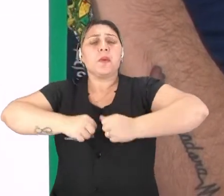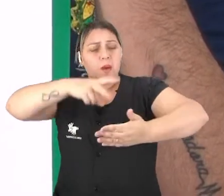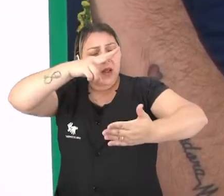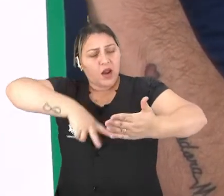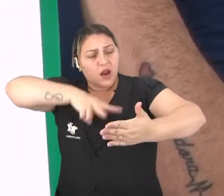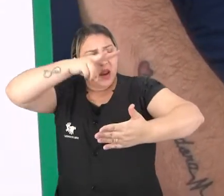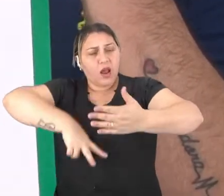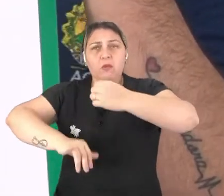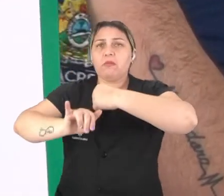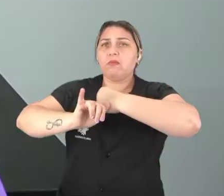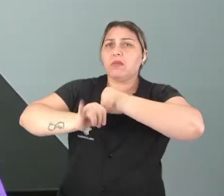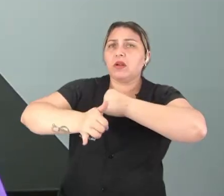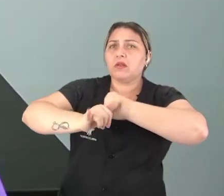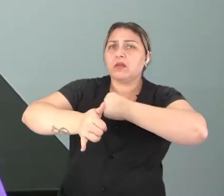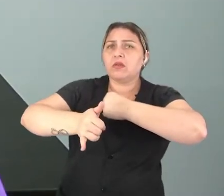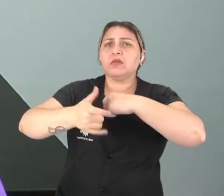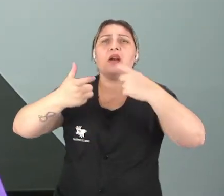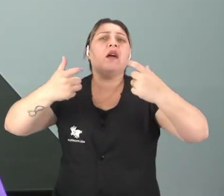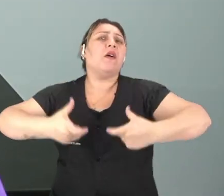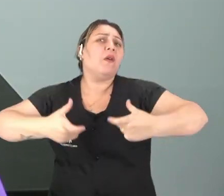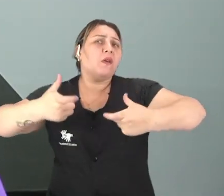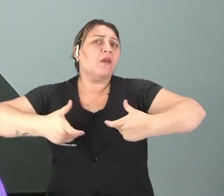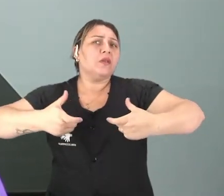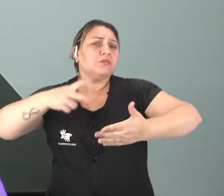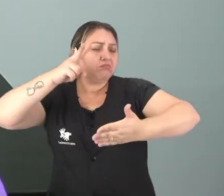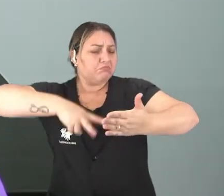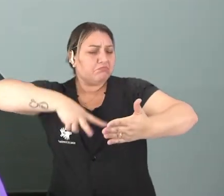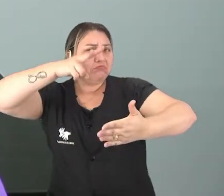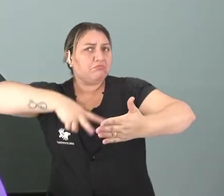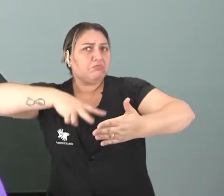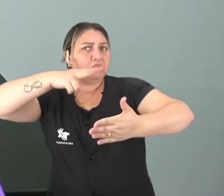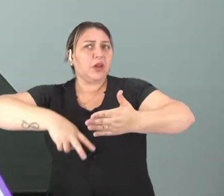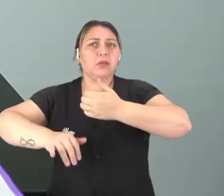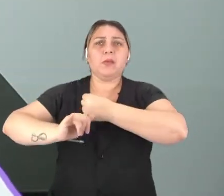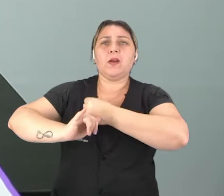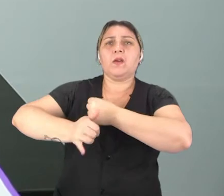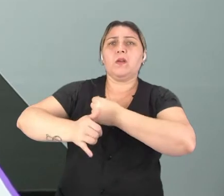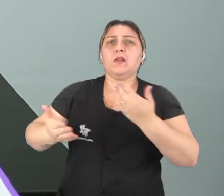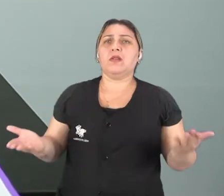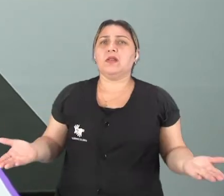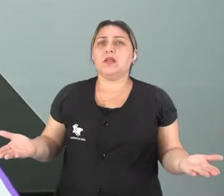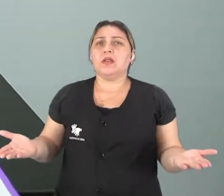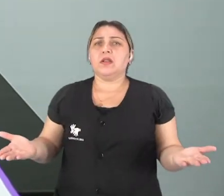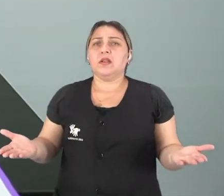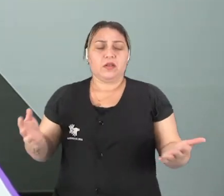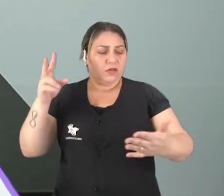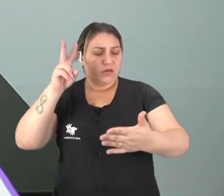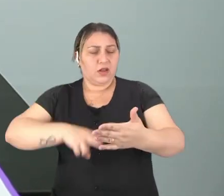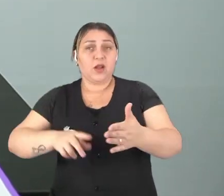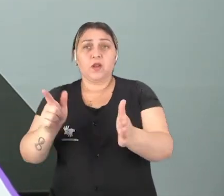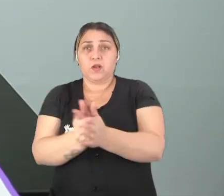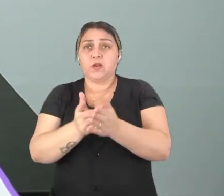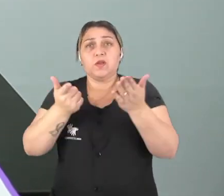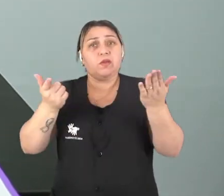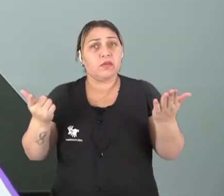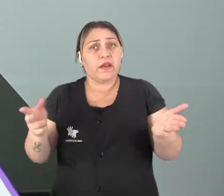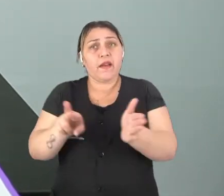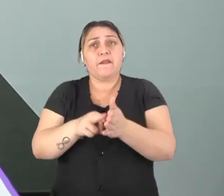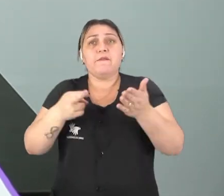ler uma crônica? Onde que nós podemos ler uma crônica? Nós podemos ler uma crônica em jornais,